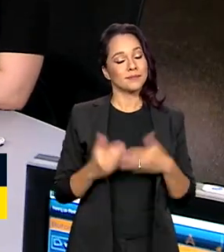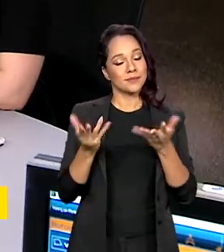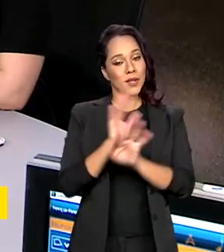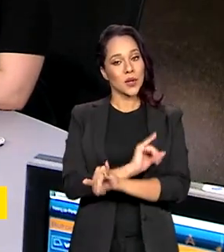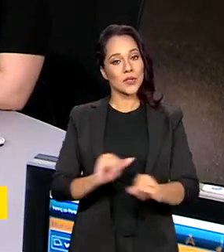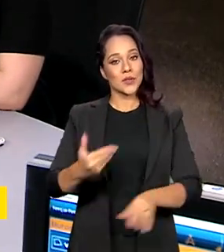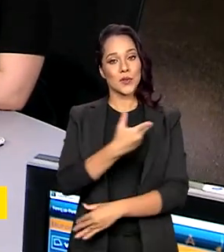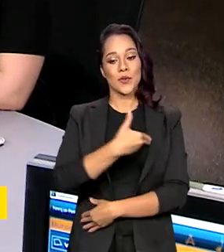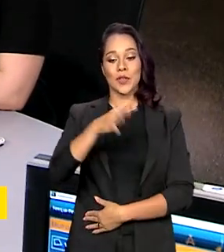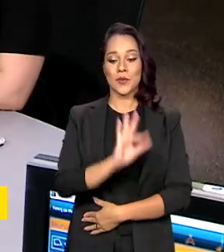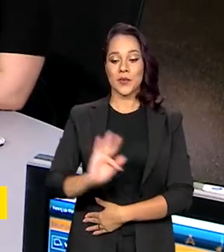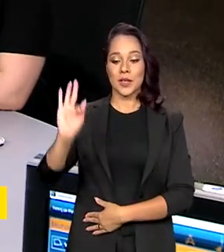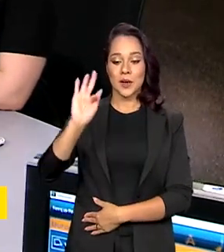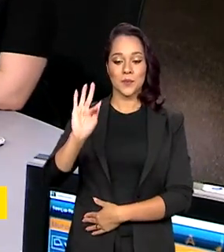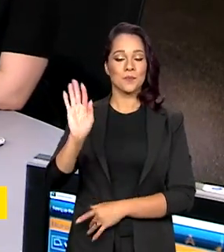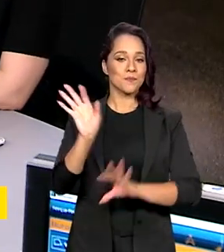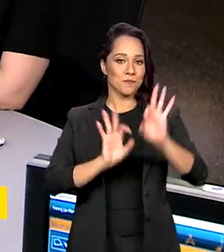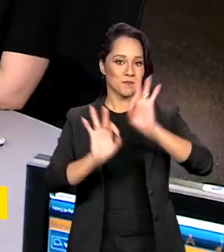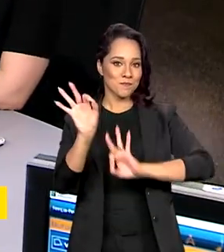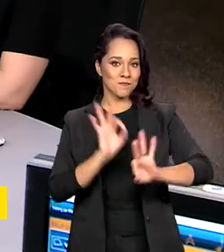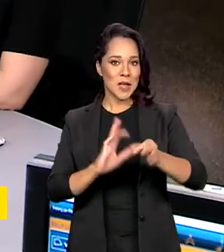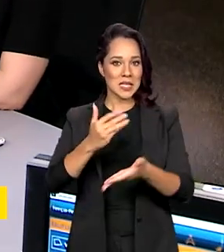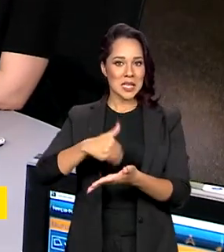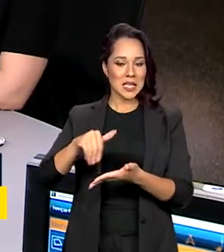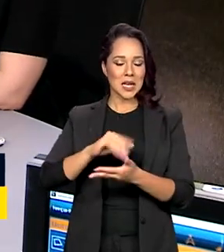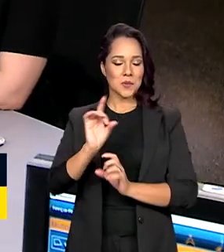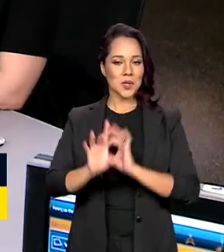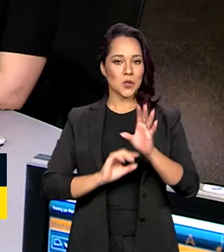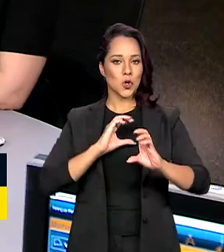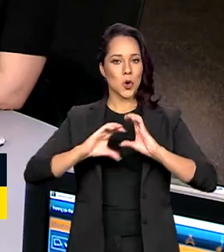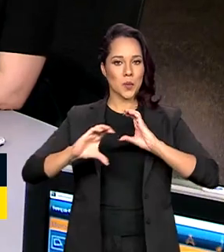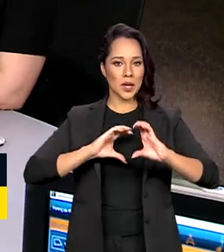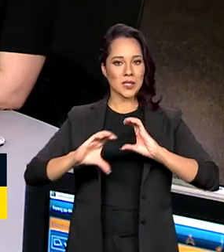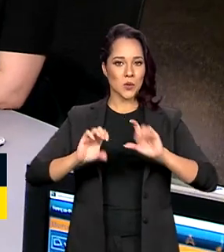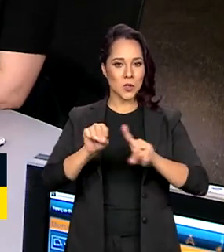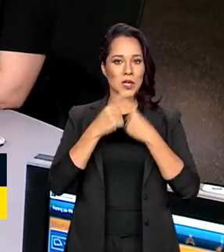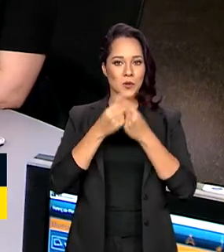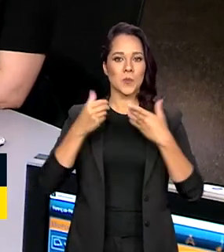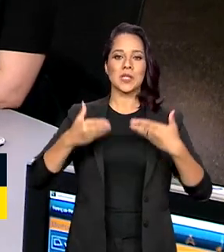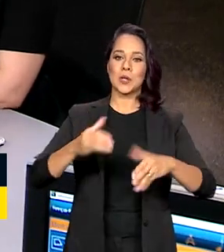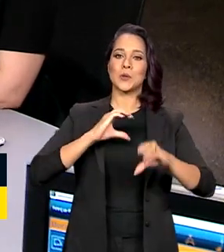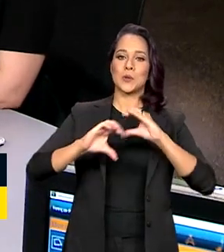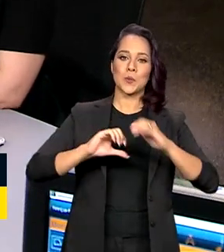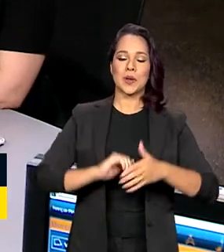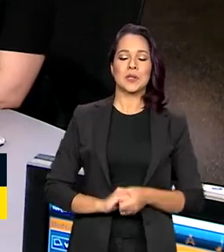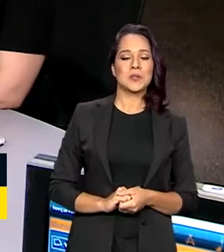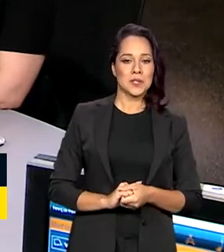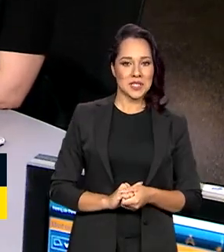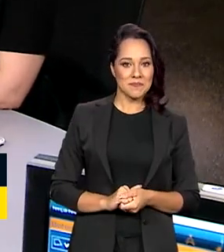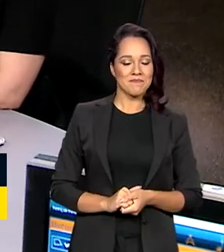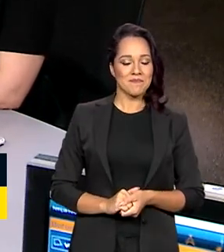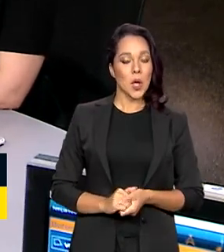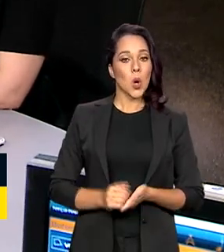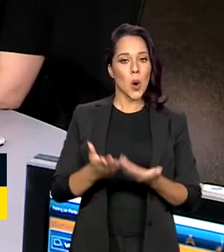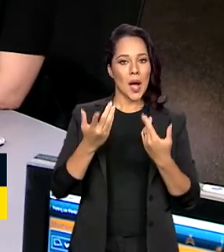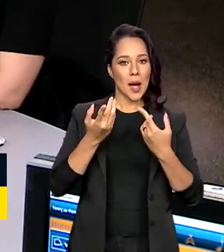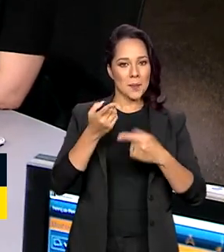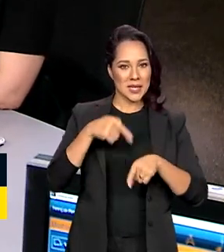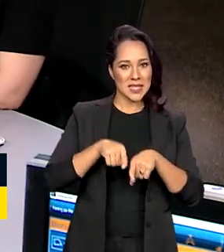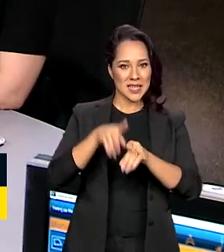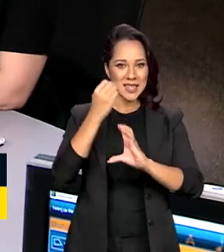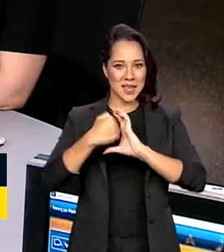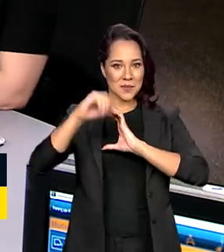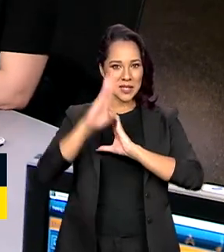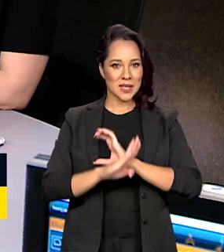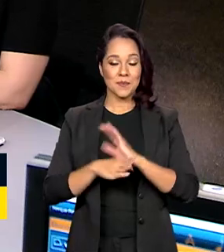foram as notícias do governo federal. Uma realização da Secretaria Especial de Comunicação Social do Ministério das Comunicações. Com produção da Empresa Brasil